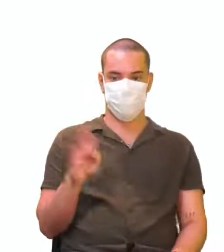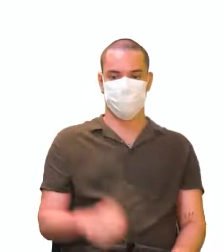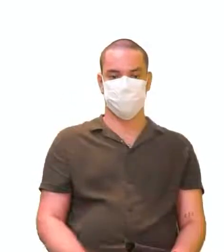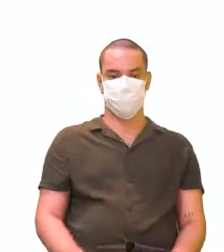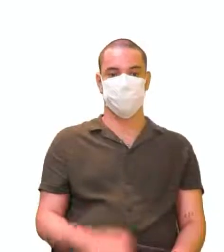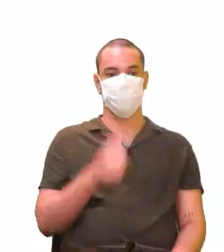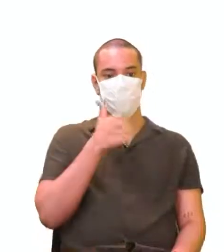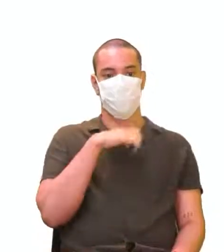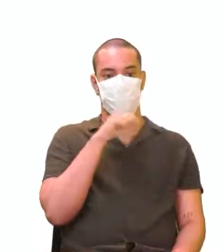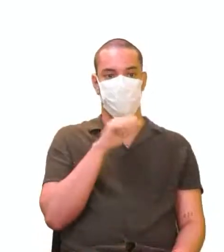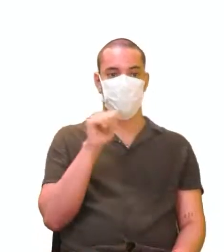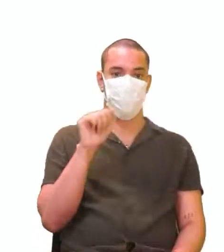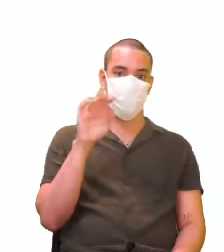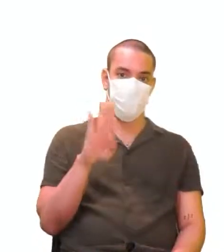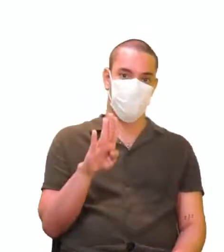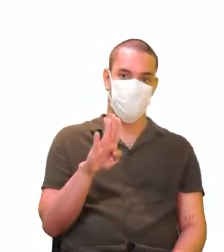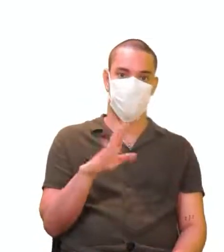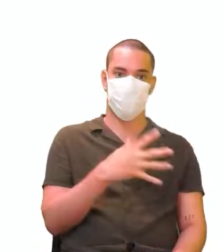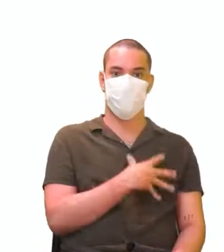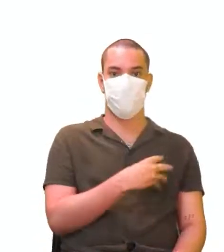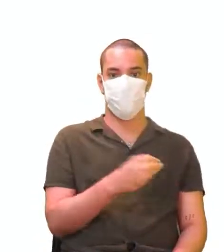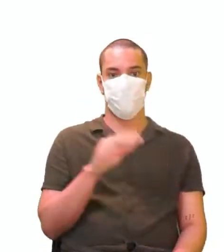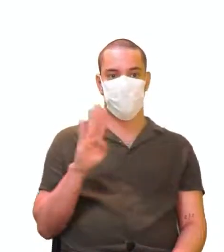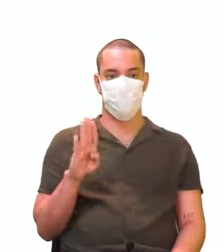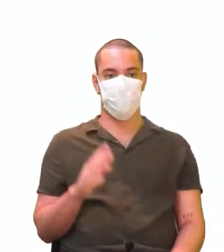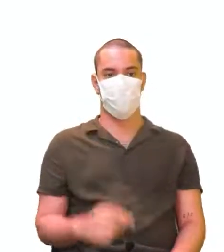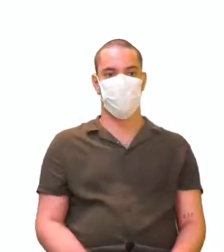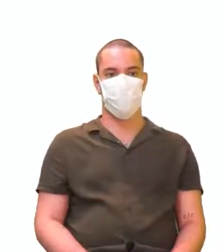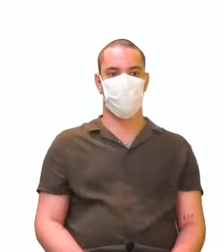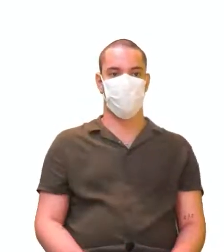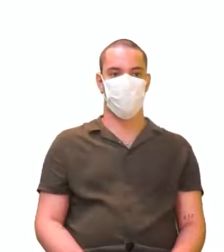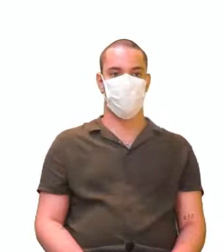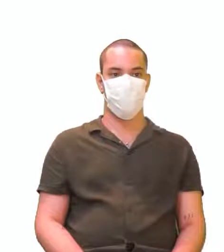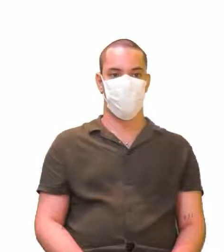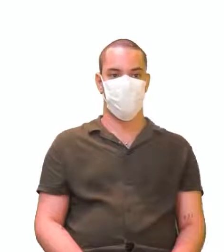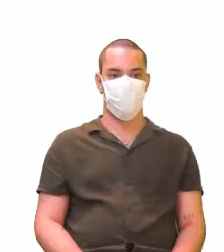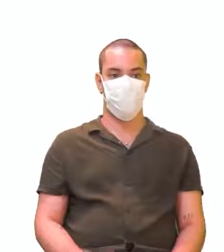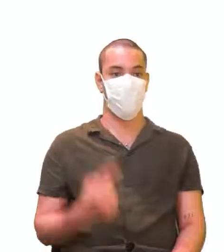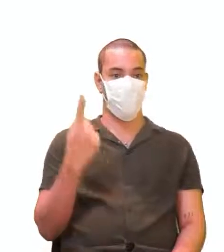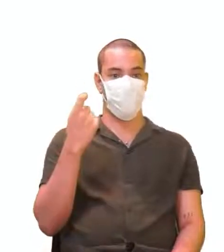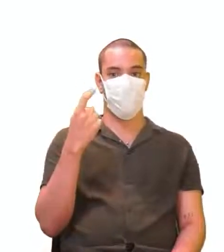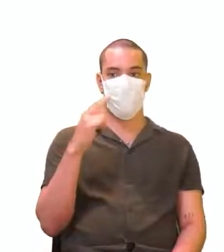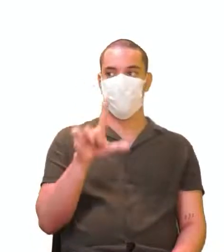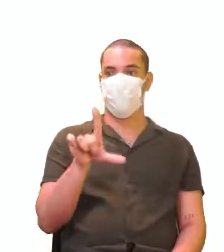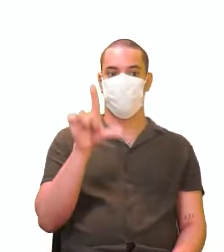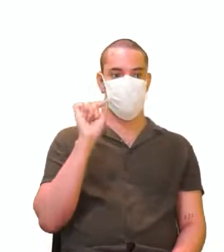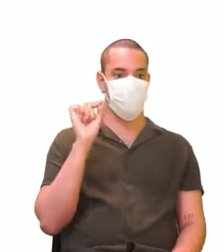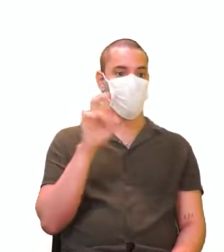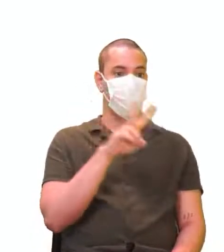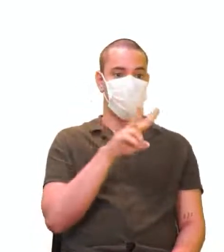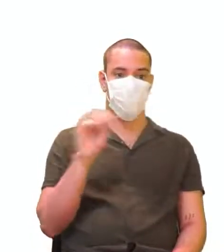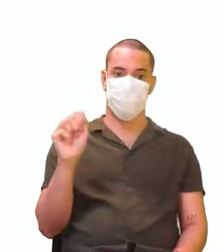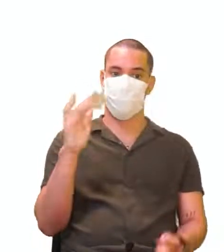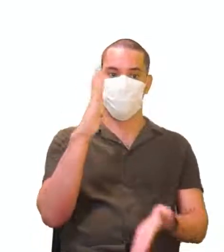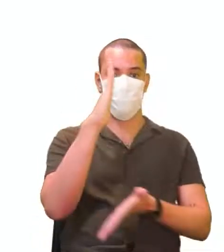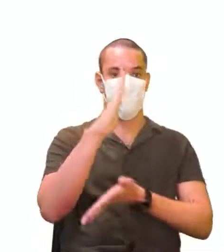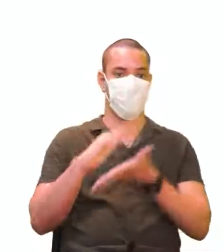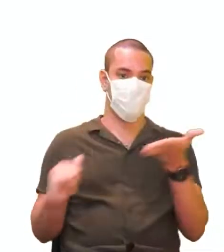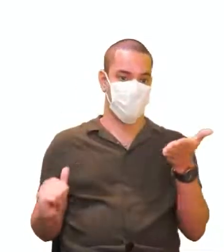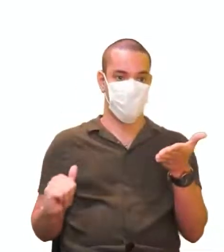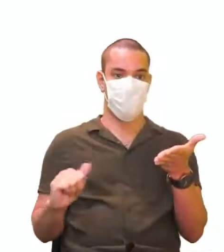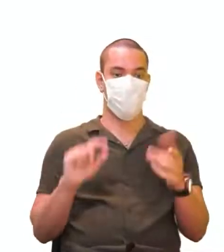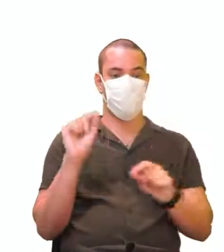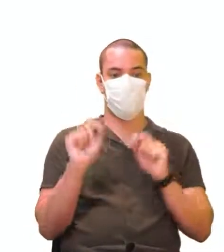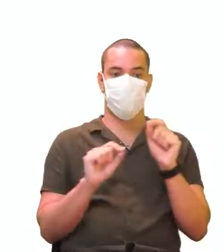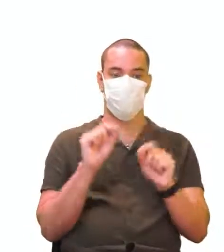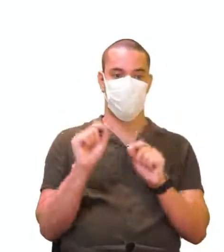A mãe é AB e o filho B. A única opção aqui, galera, que vai excluir a